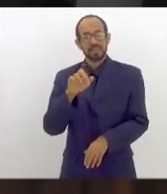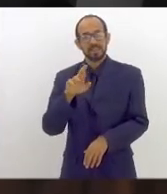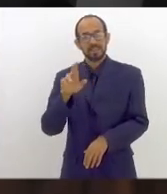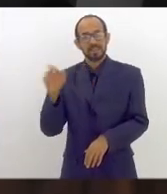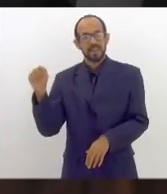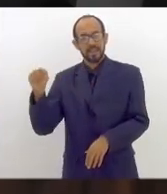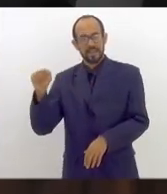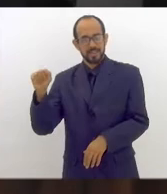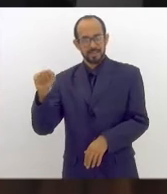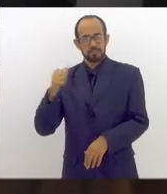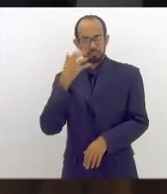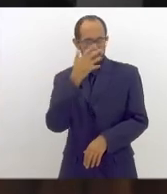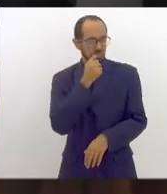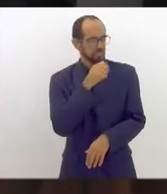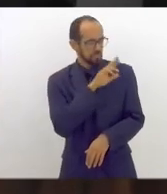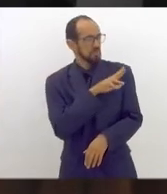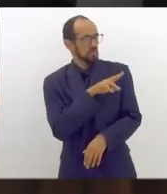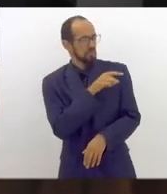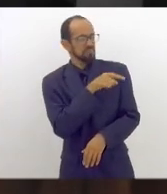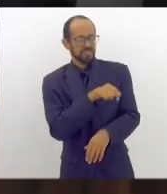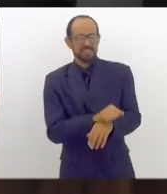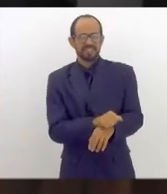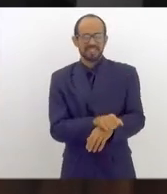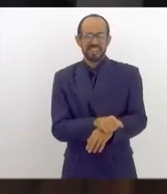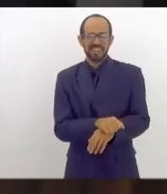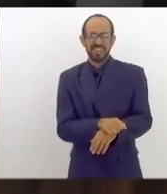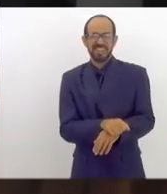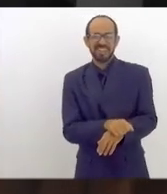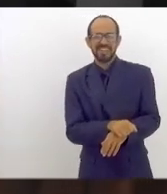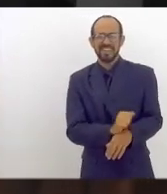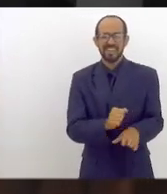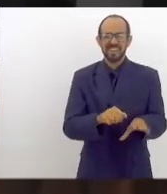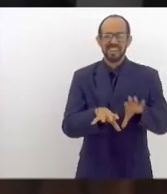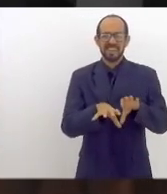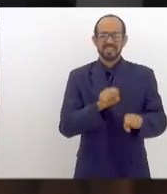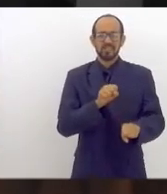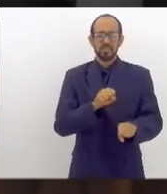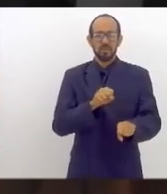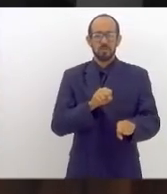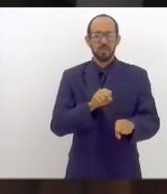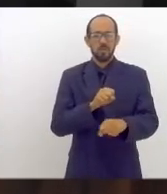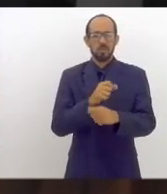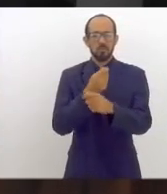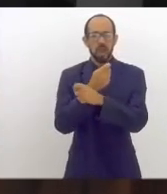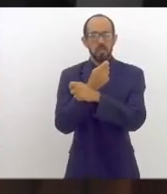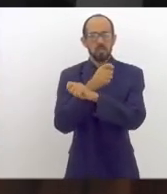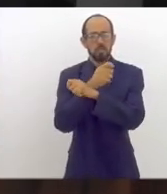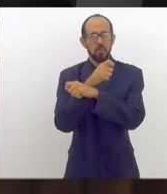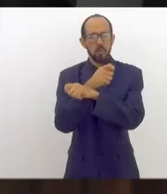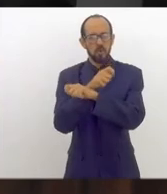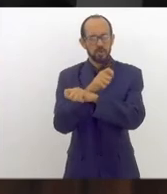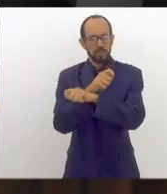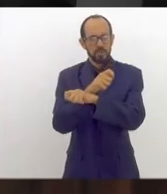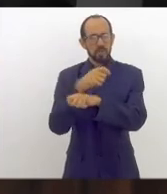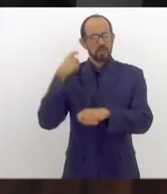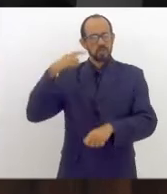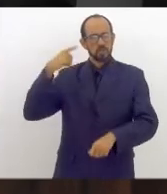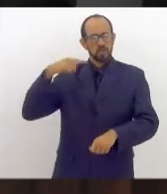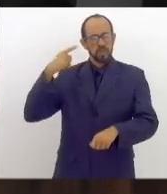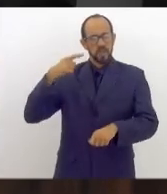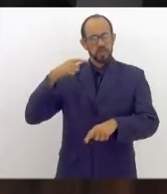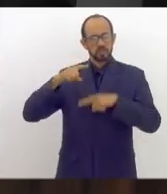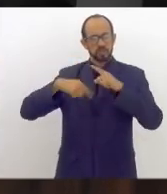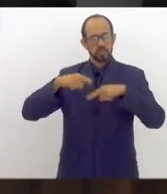para nossa sorte veio para o Rio de Janeiro e com um grande mérito e esforço graduou em Direito na PUC exerceu a advocacia e se tornou